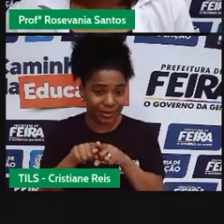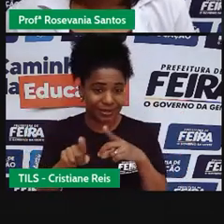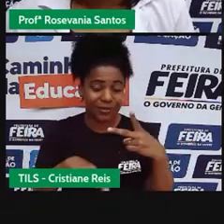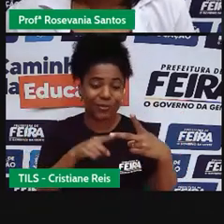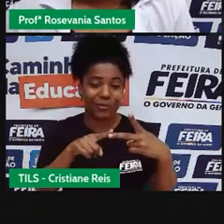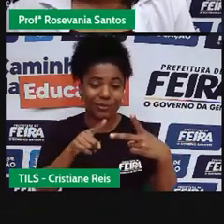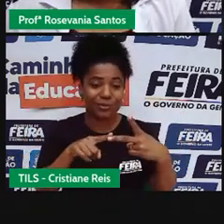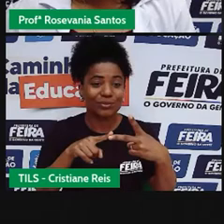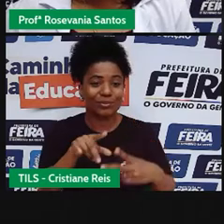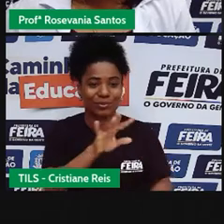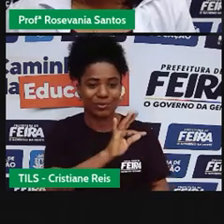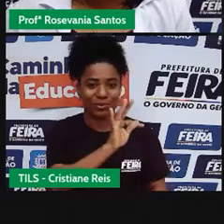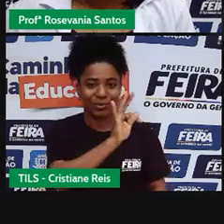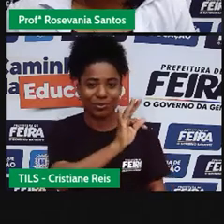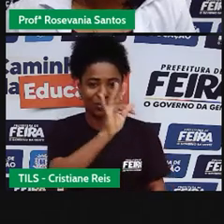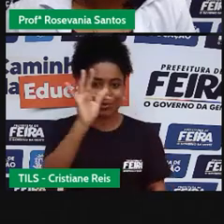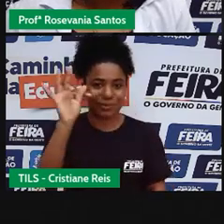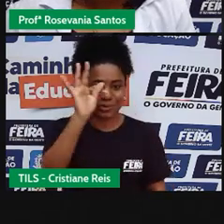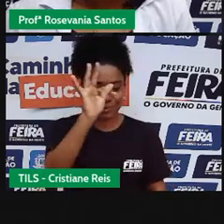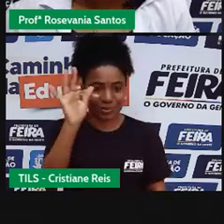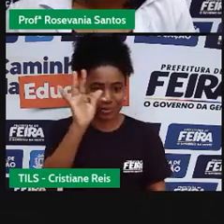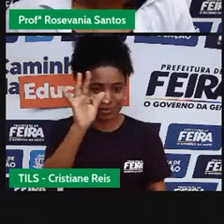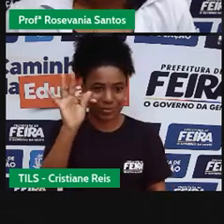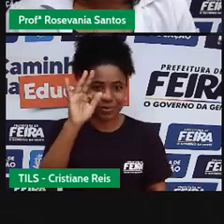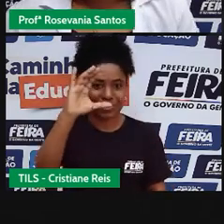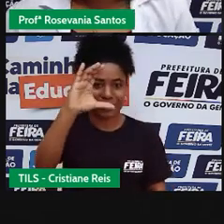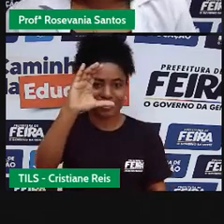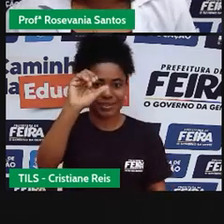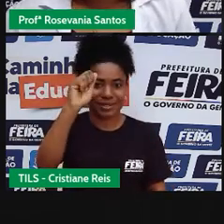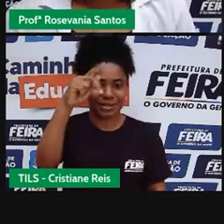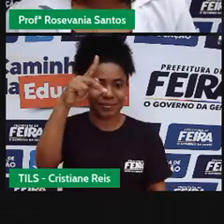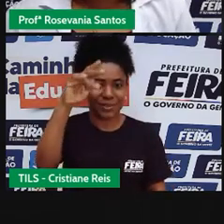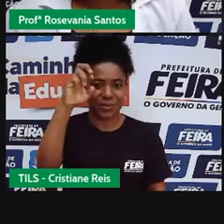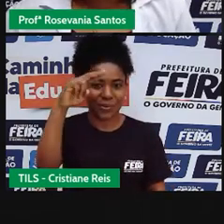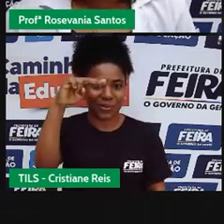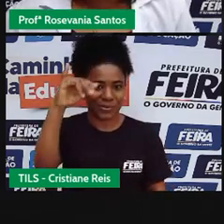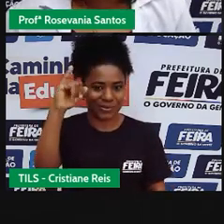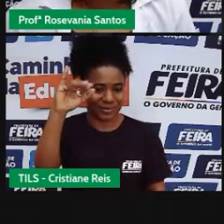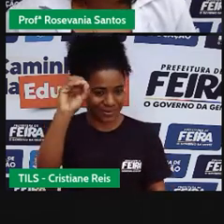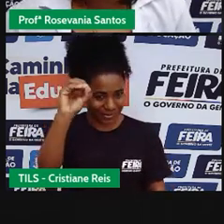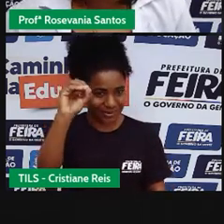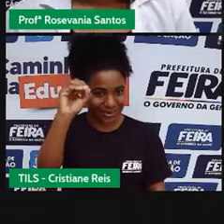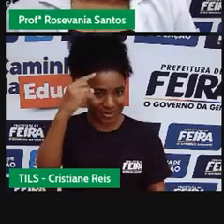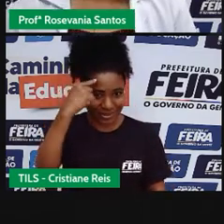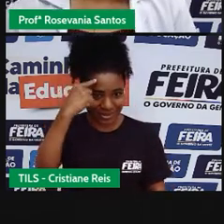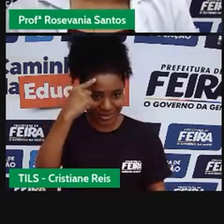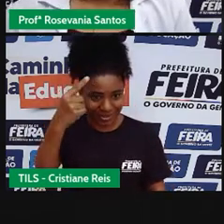de Capricórnio, que a gente tem aqui a maior parte do território brasileiro dentro